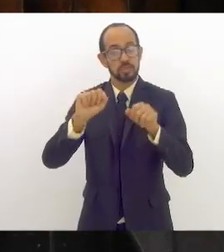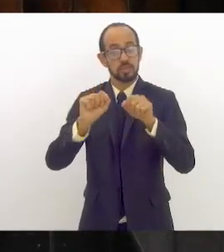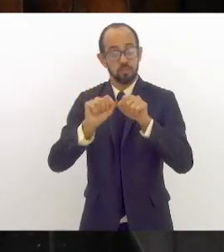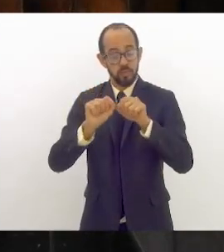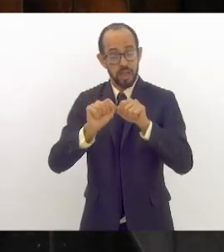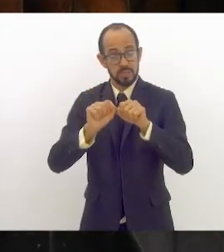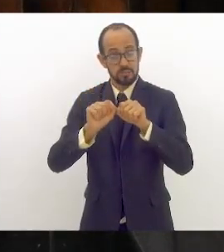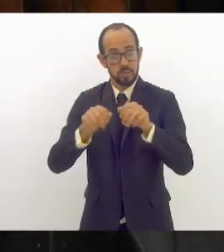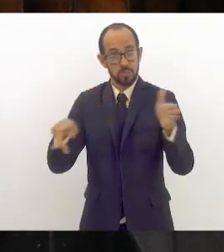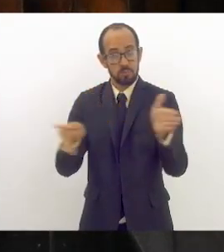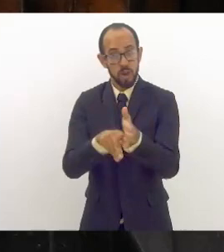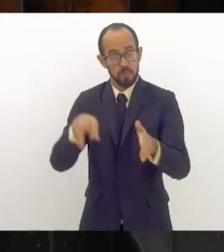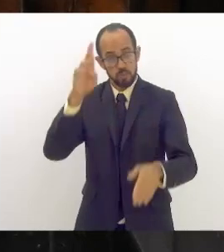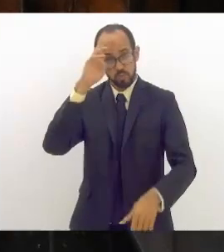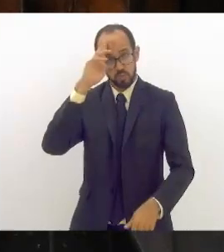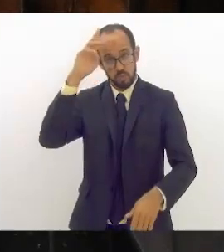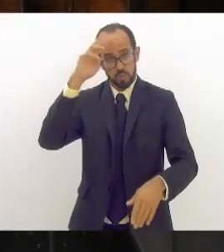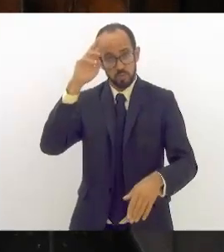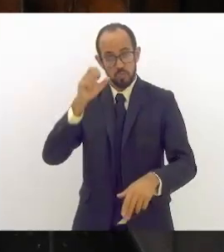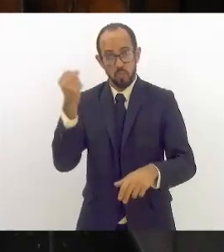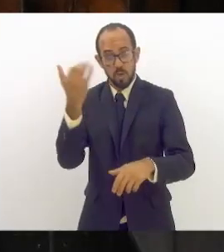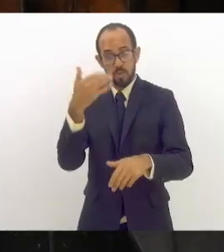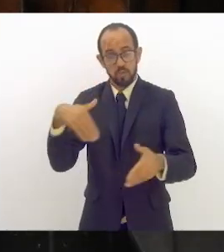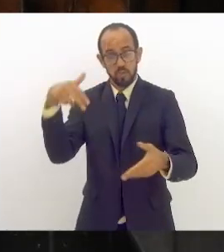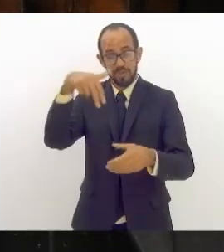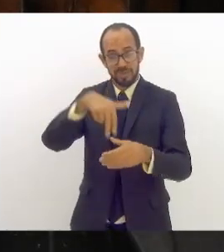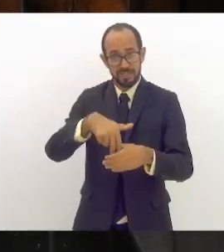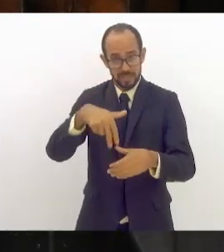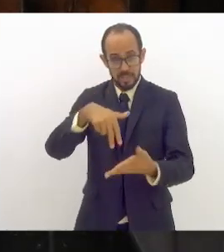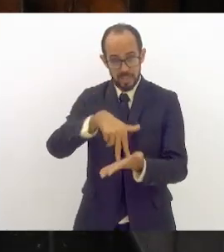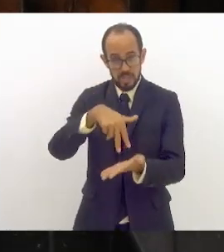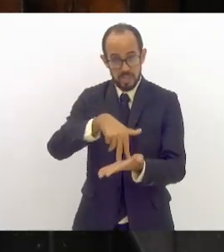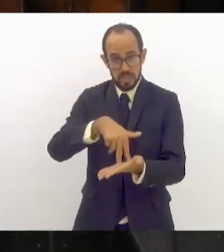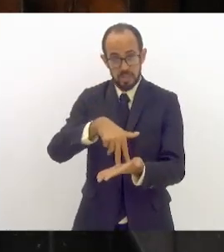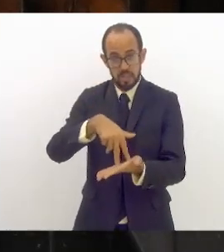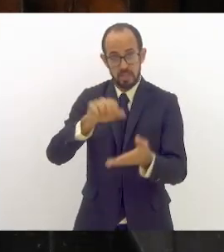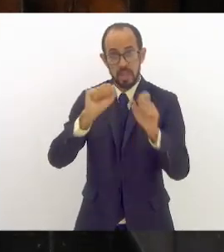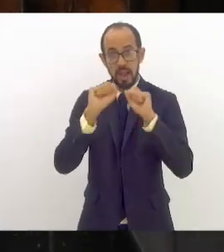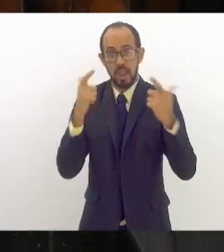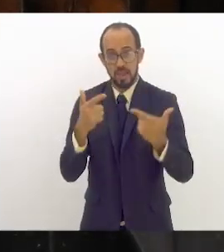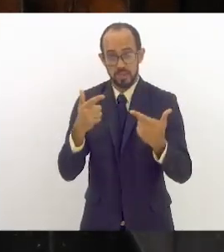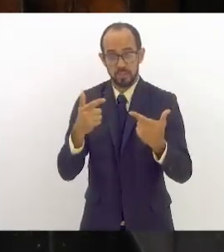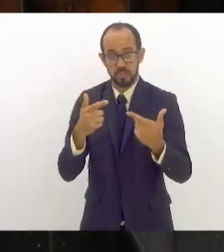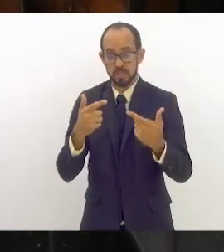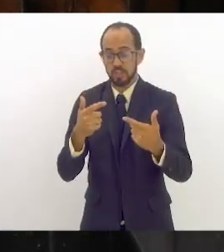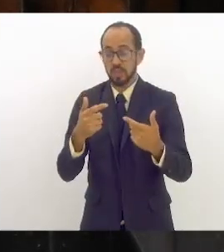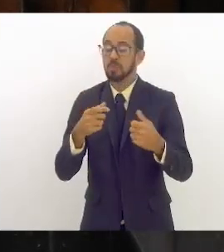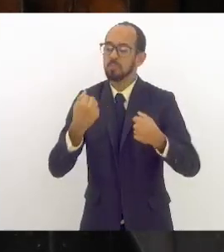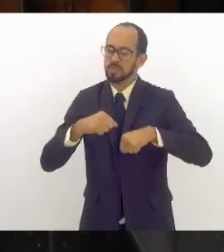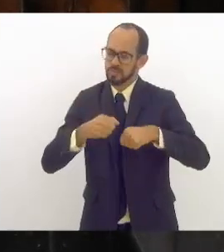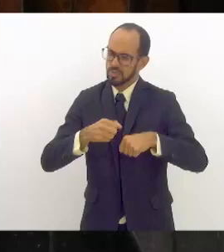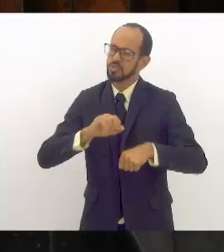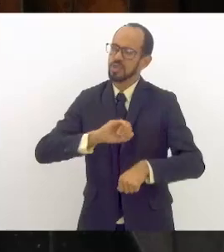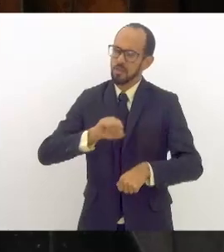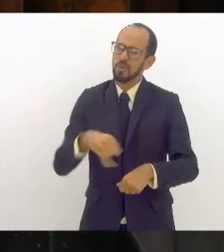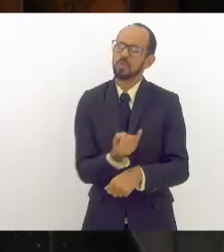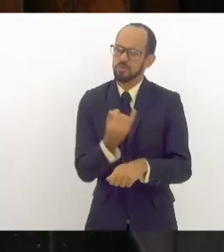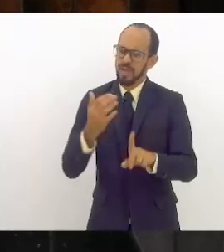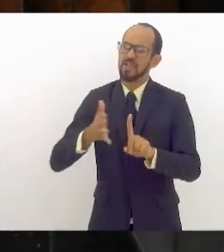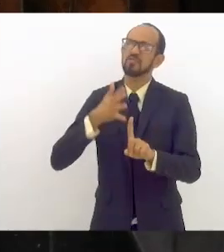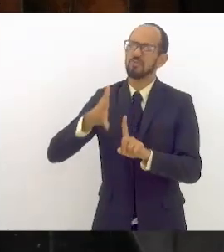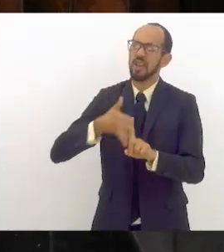e quando eu tô dentro de uma casa Legislativa eu não posso perder oportunidade de dizer a cada um de vocês